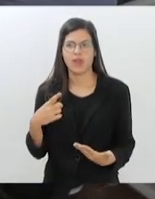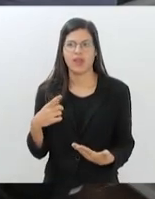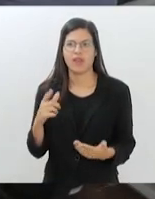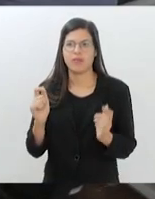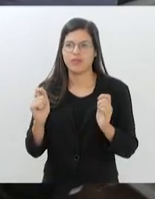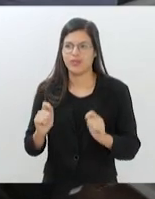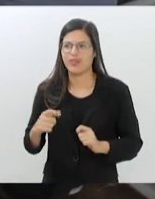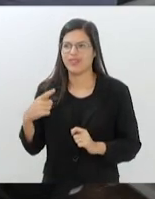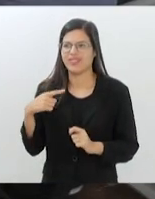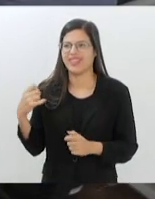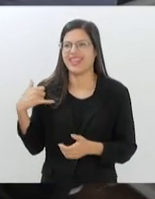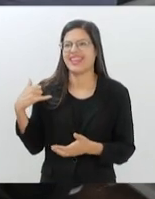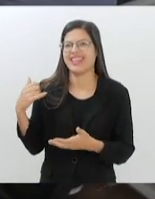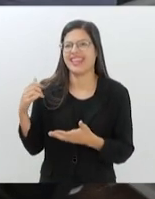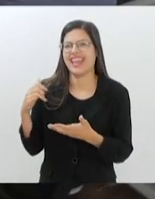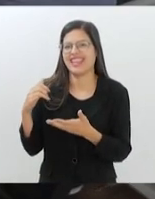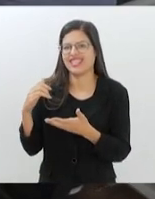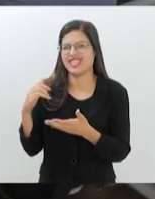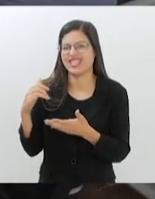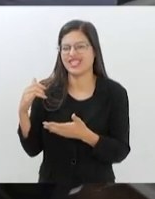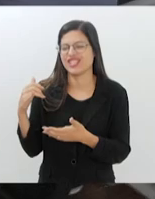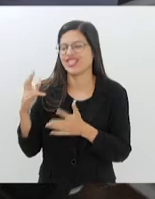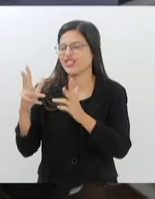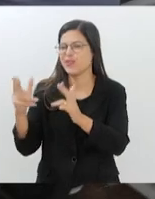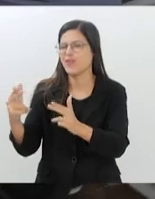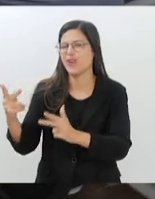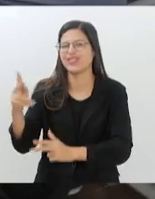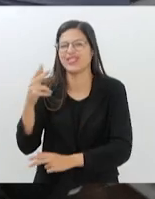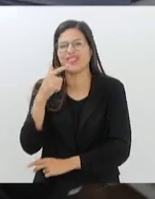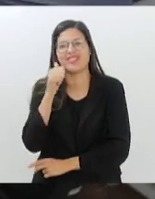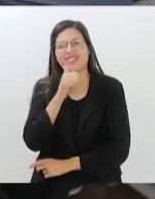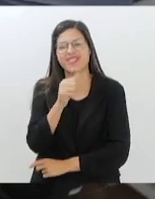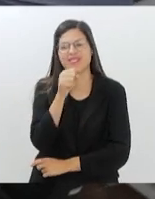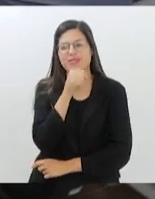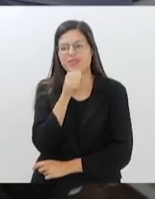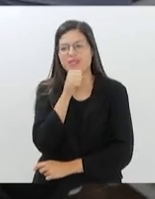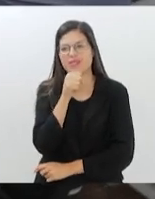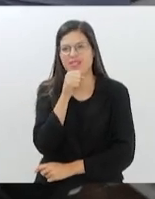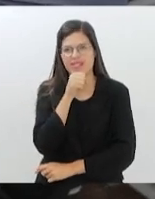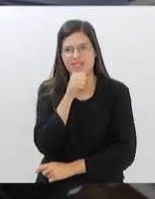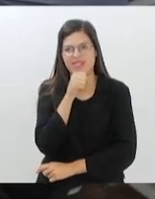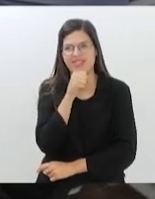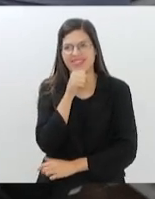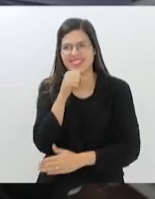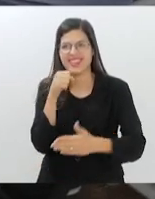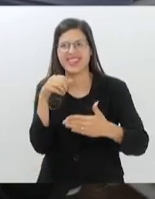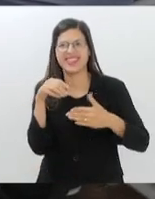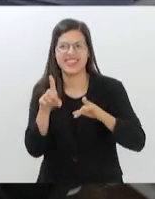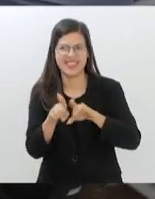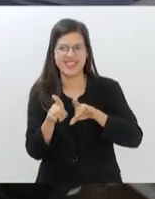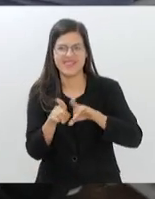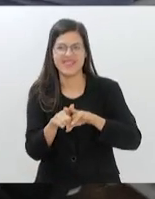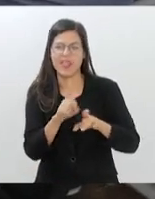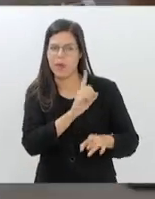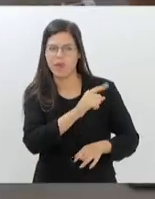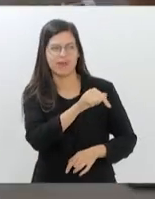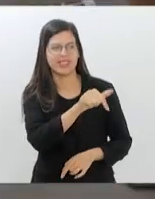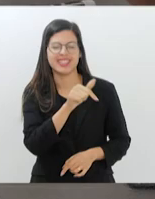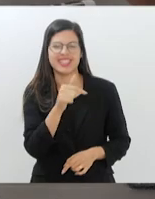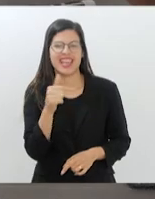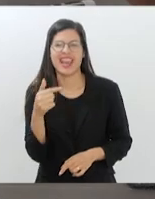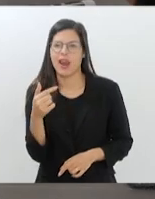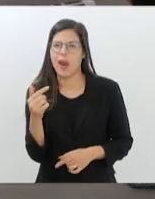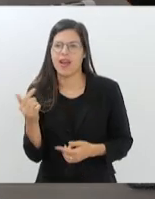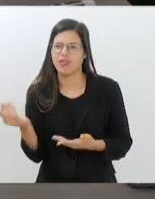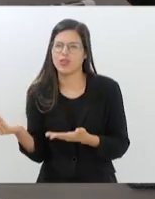sua avó não s é mais novo um pouco e guardo e guardo meus medicamentos no armário